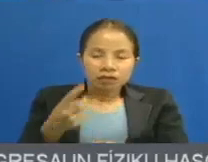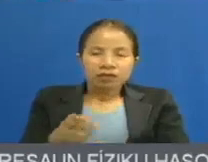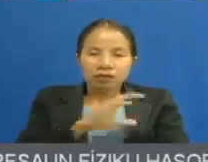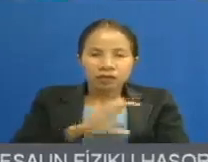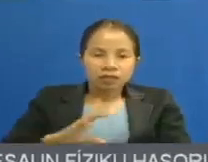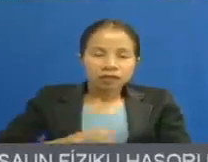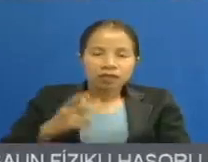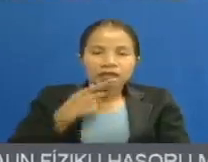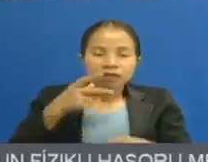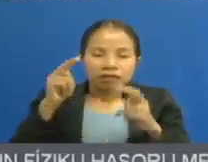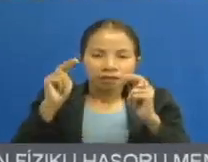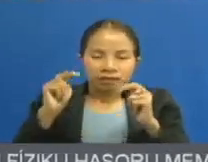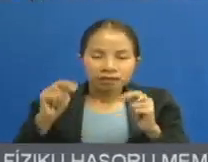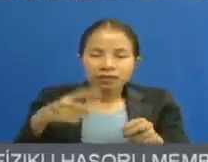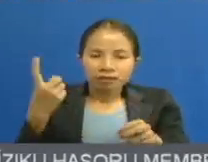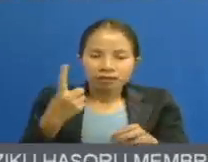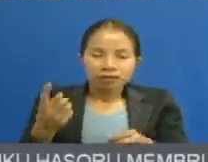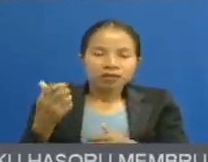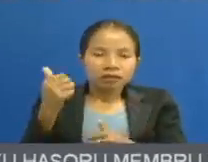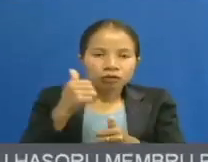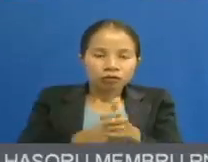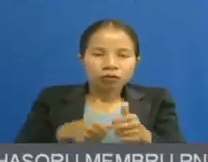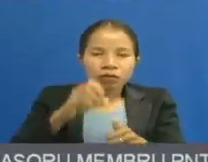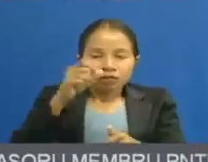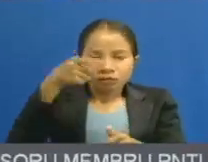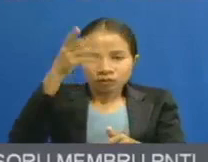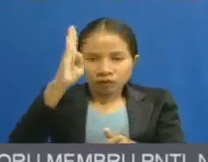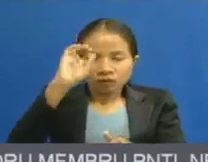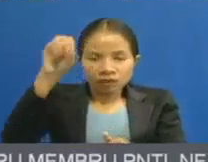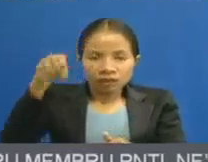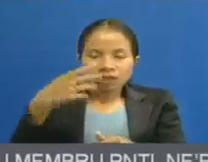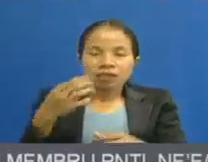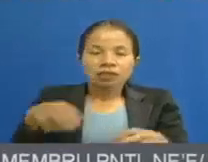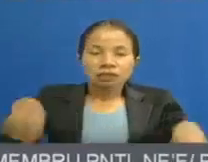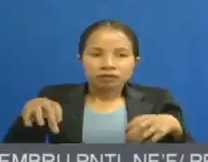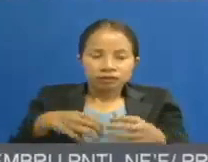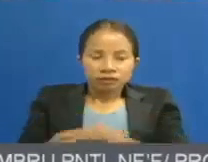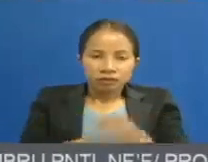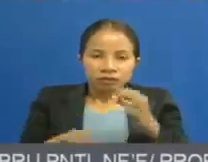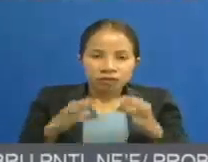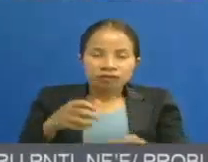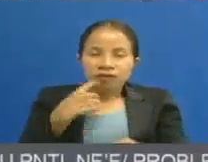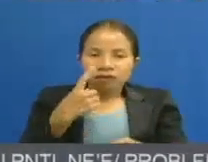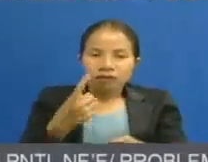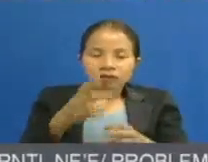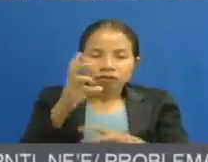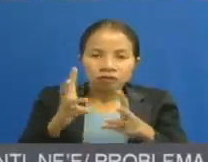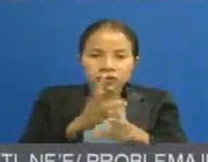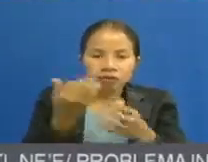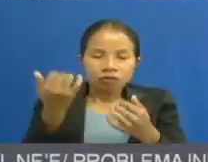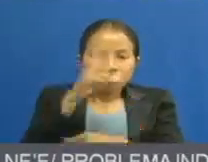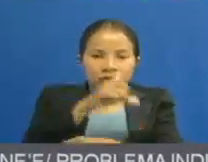cattolica precisa contempla na Fátima Roma Cnegraça durante servizio. Parroco Atourune afirma mundo o hindoron